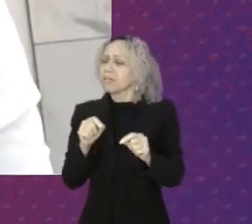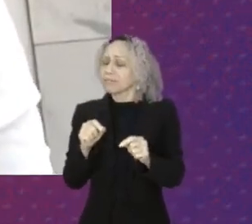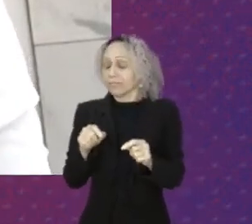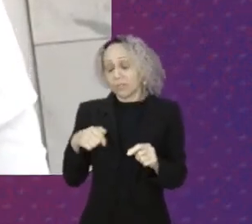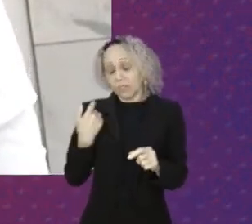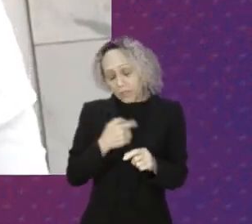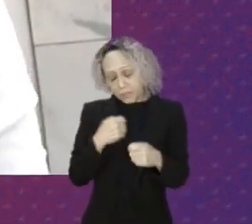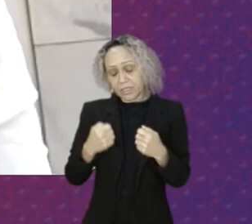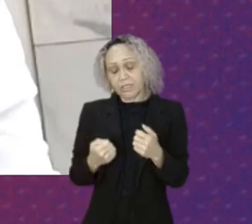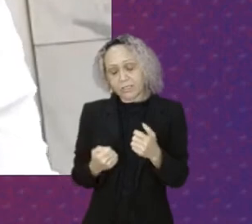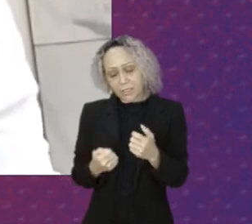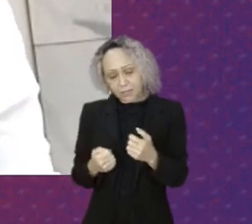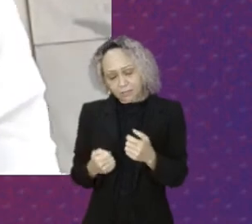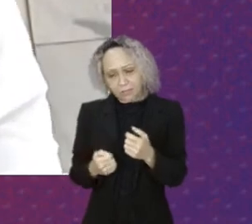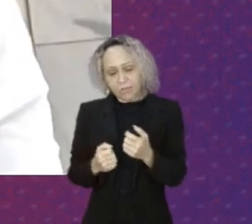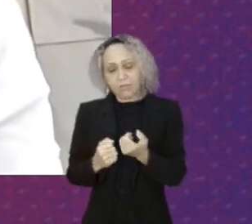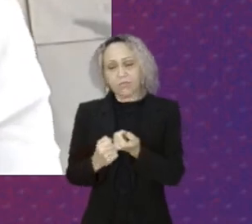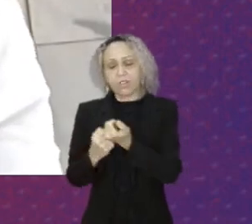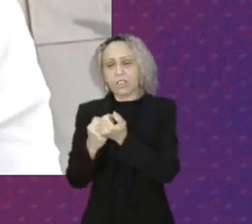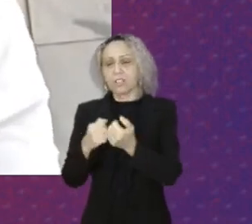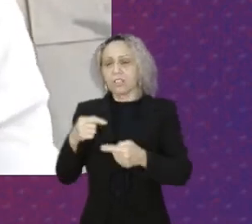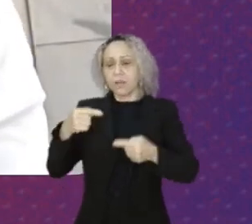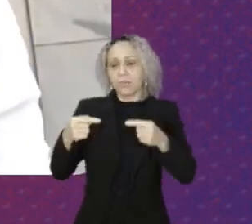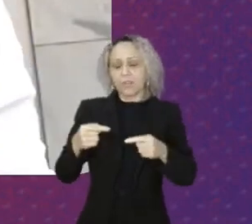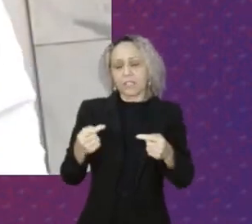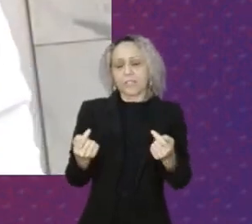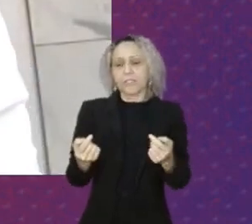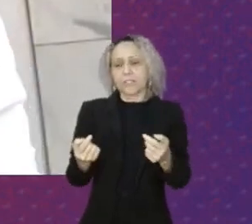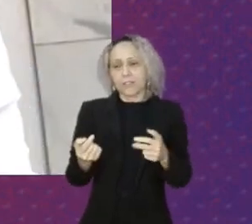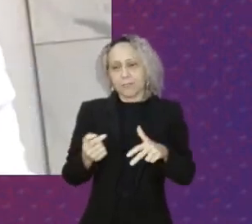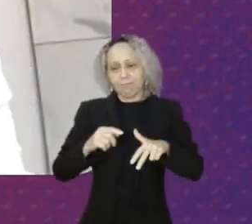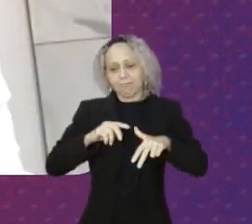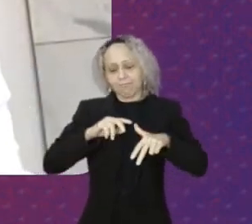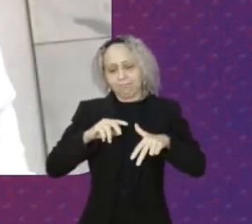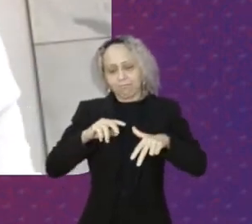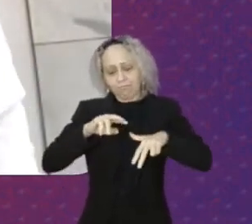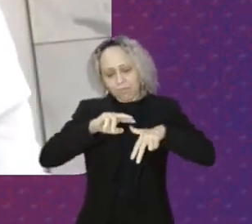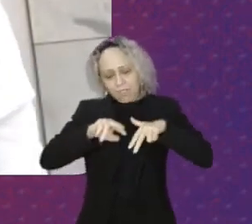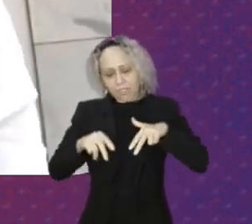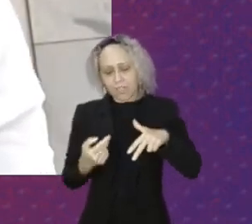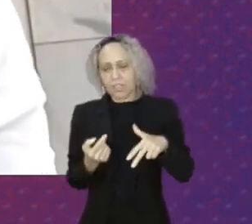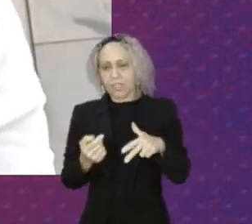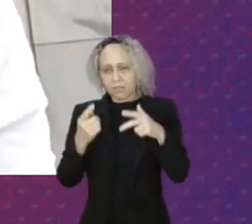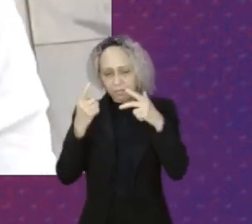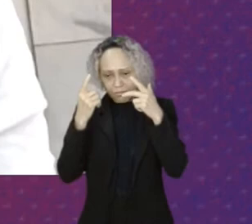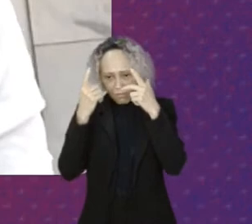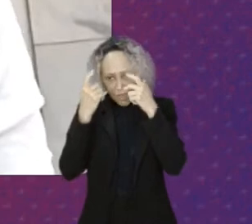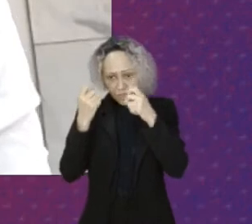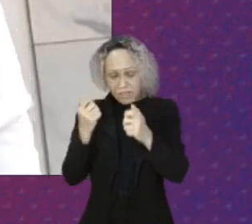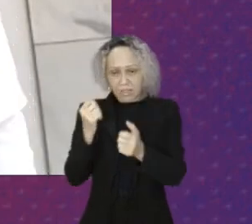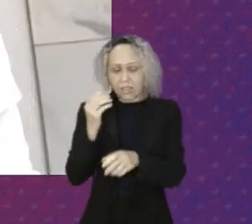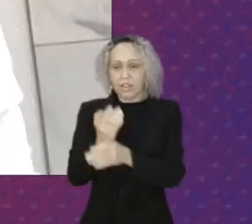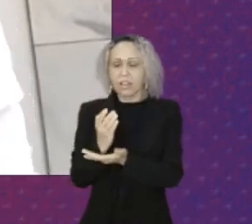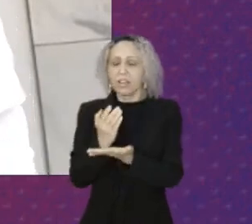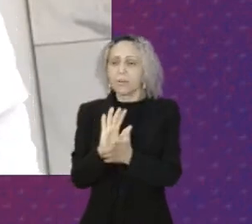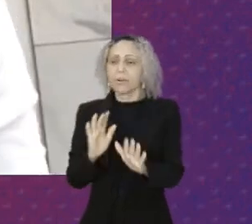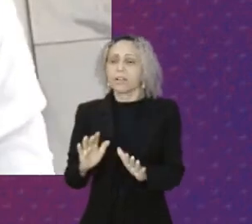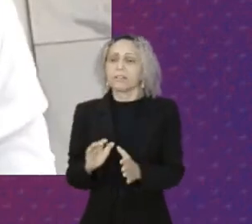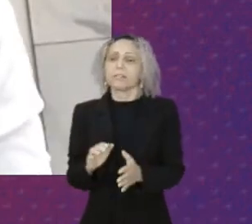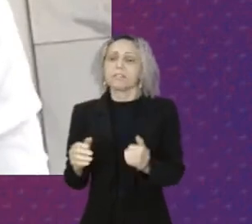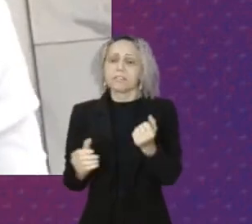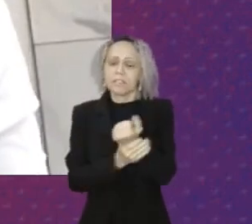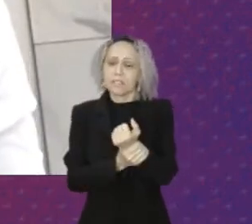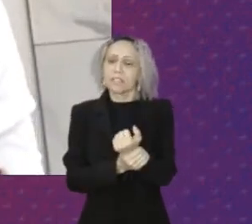dizer porque elas foram mortas e garantir a memória justa dessas mulheres, né, que